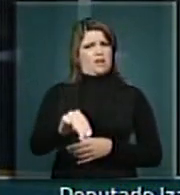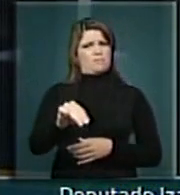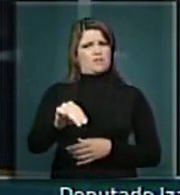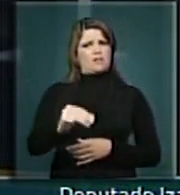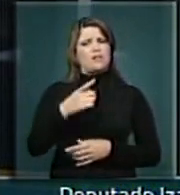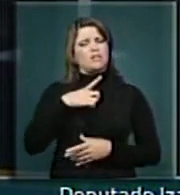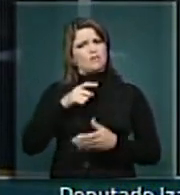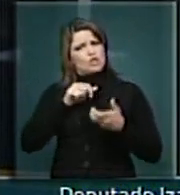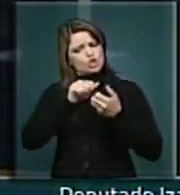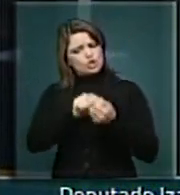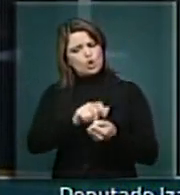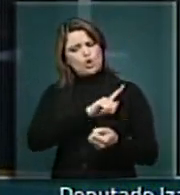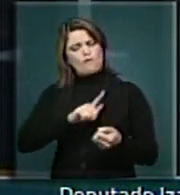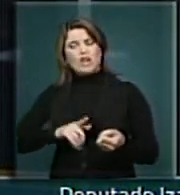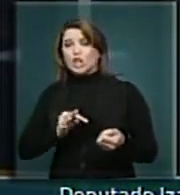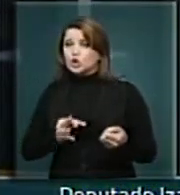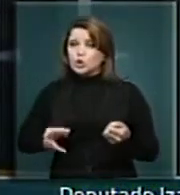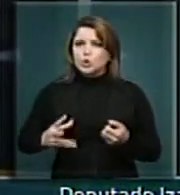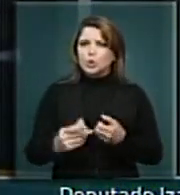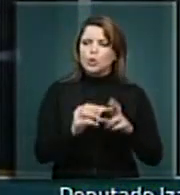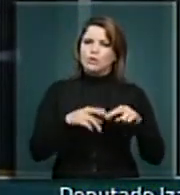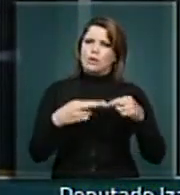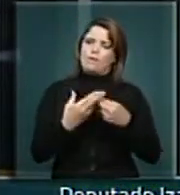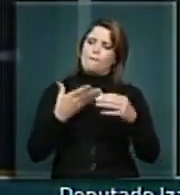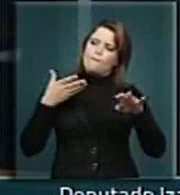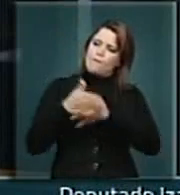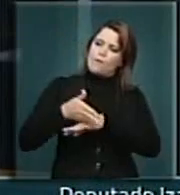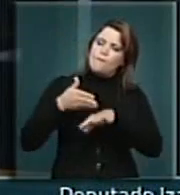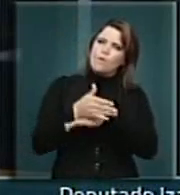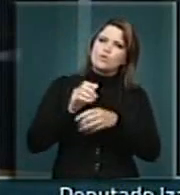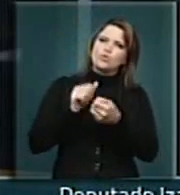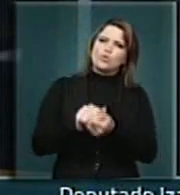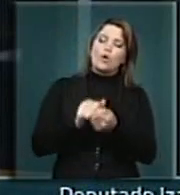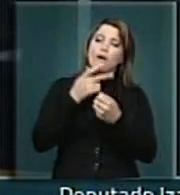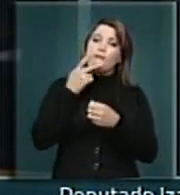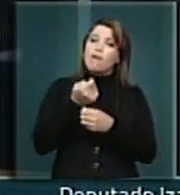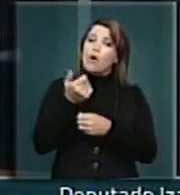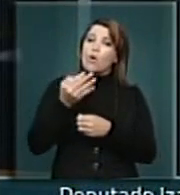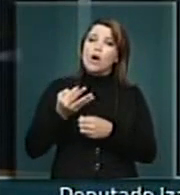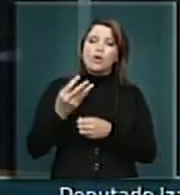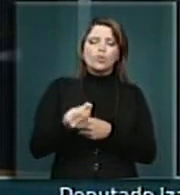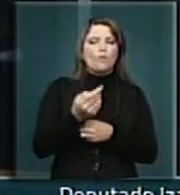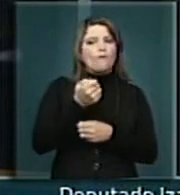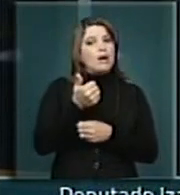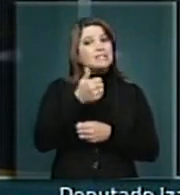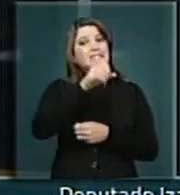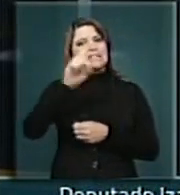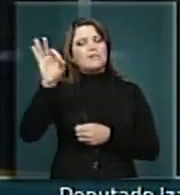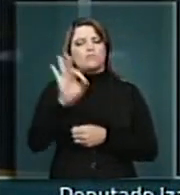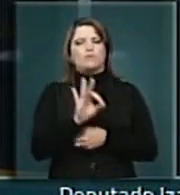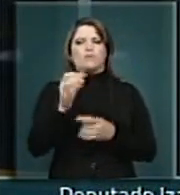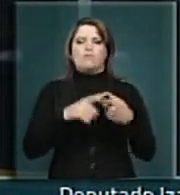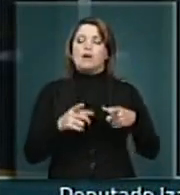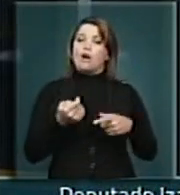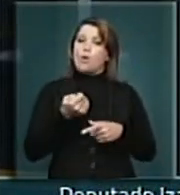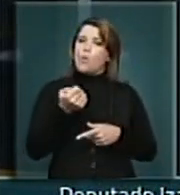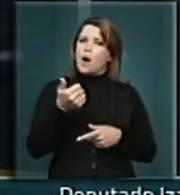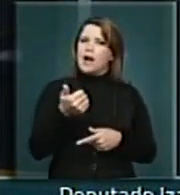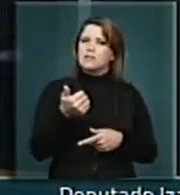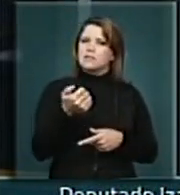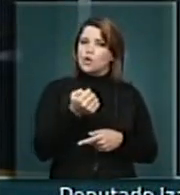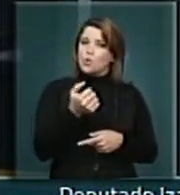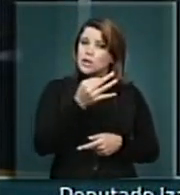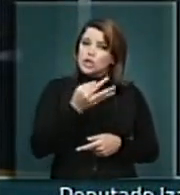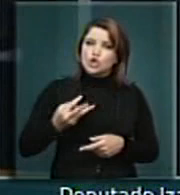que esteve com o governador em todas as reuniões, e eu diria que quase, que não digo unanimidade, mas eu diria que quase